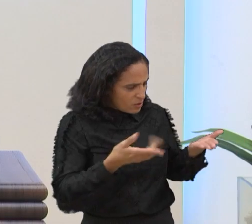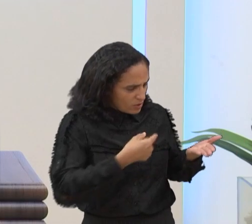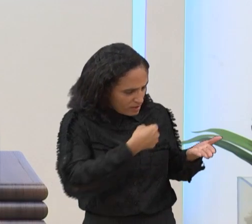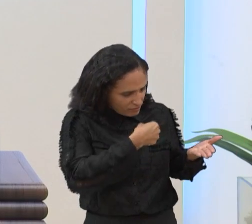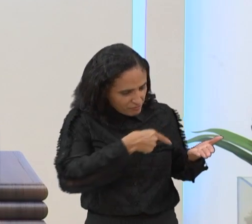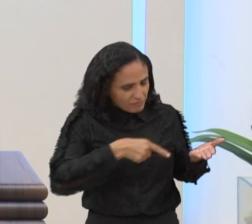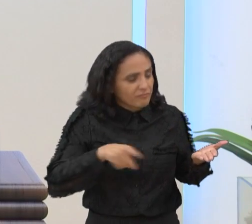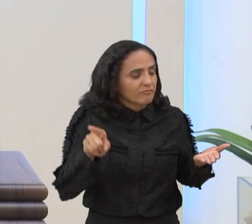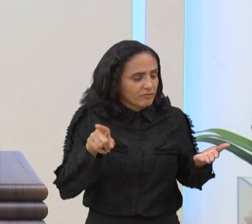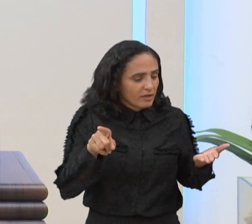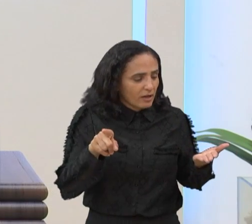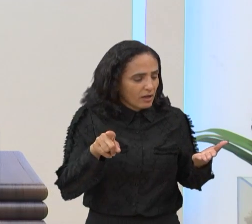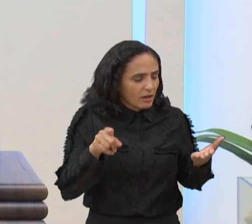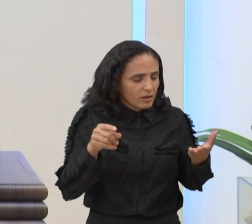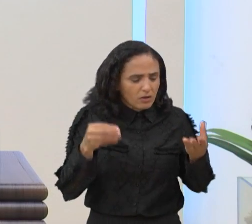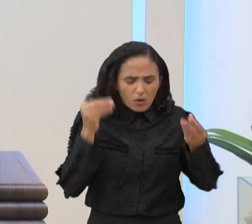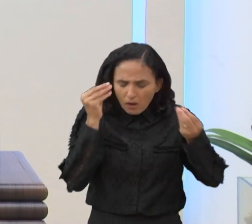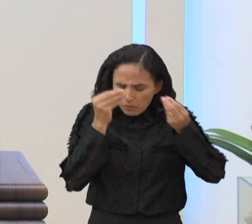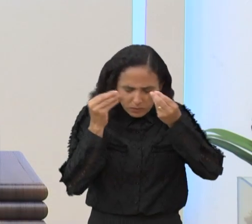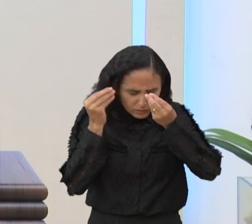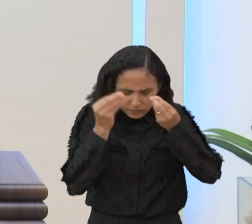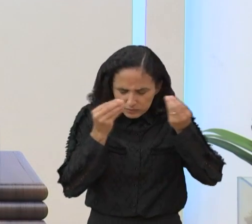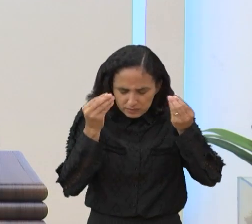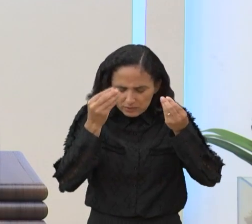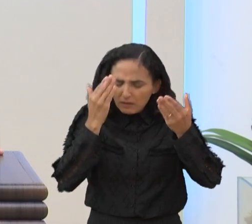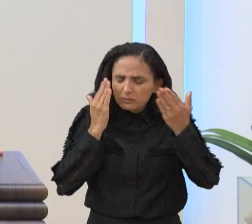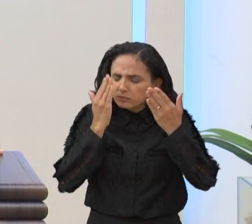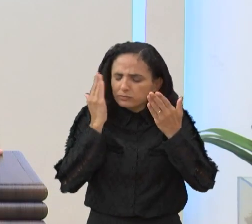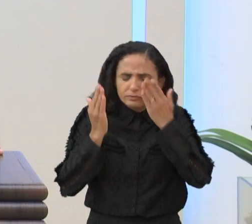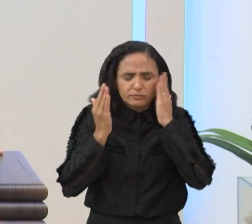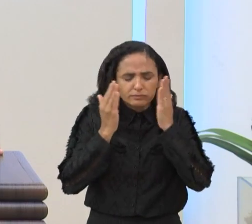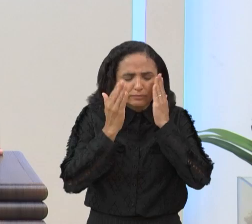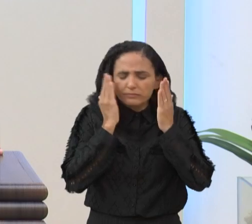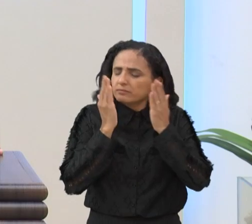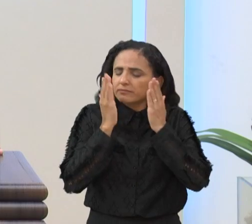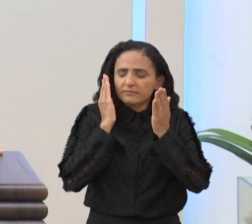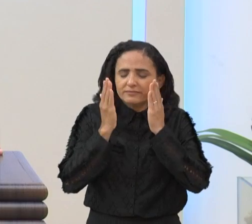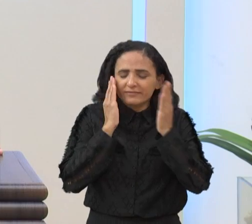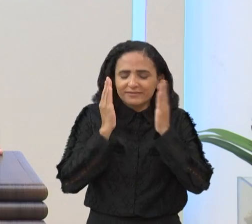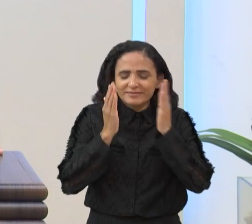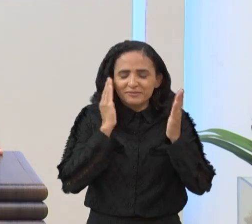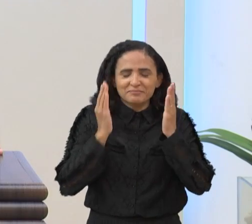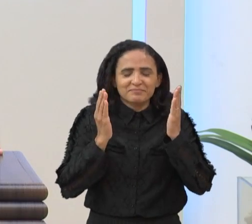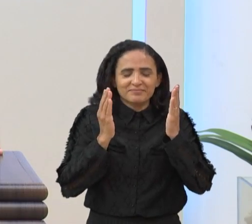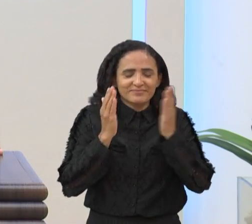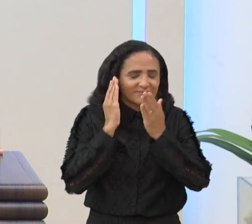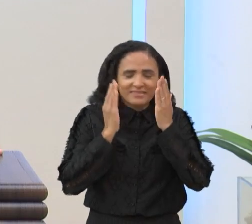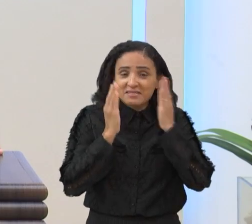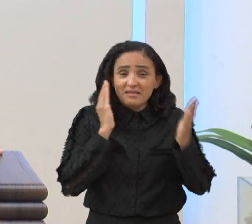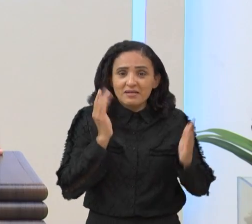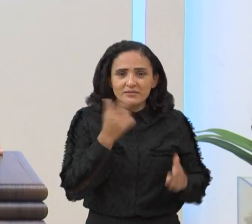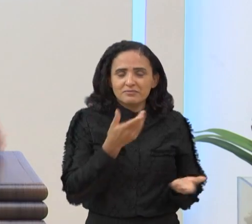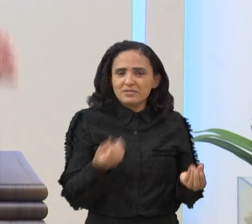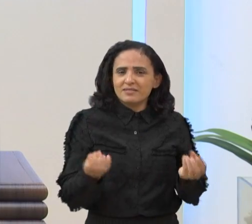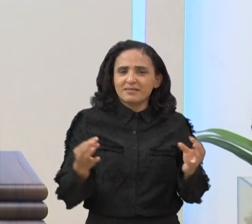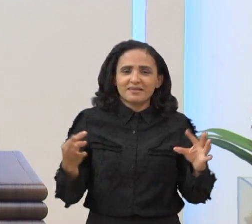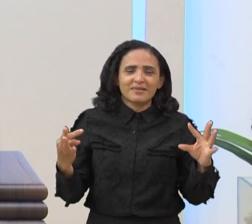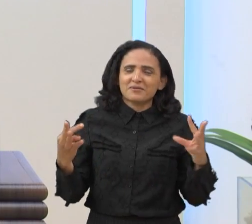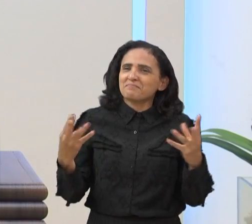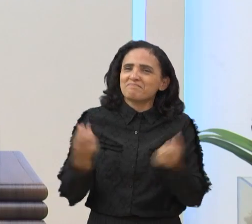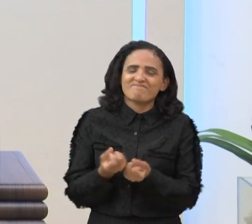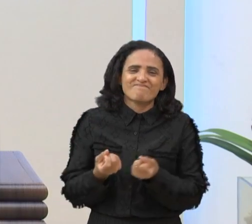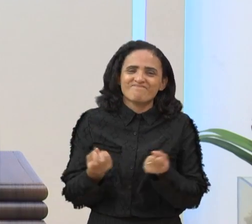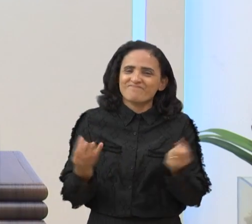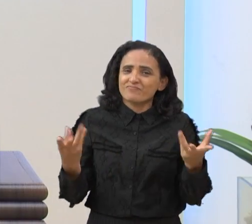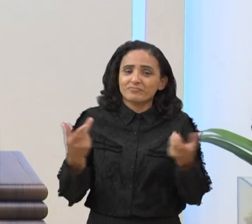vai, lava-te no tanque de Siloé, que significa o enviado. Que coisa, depois de